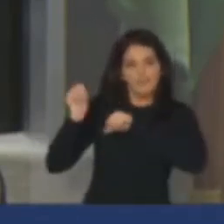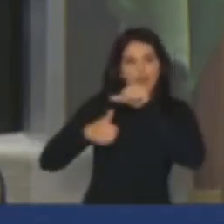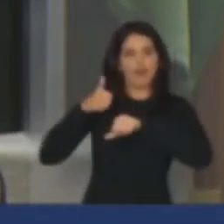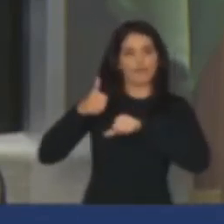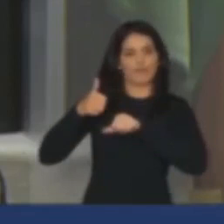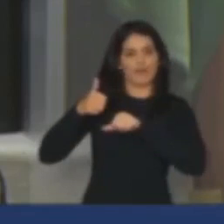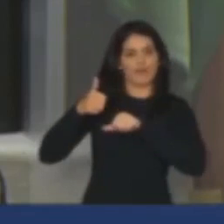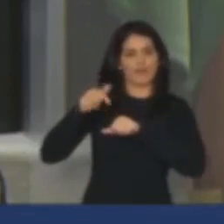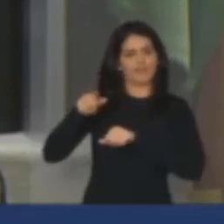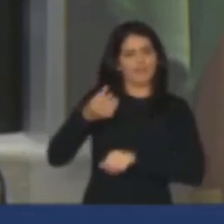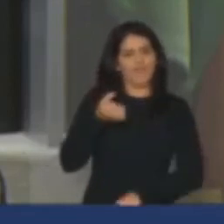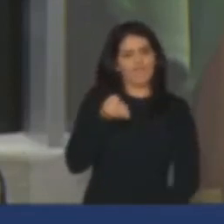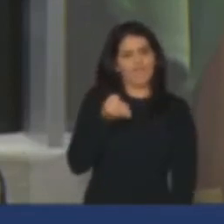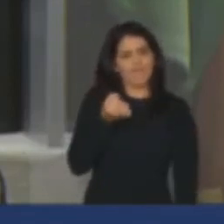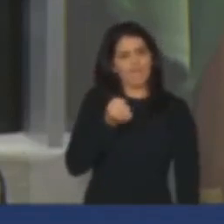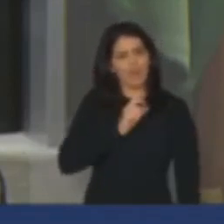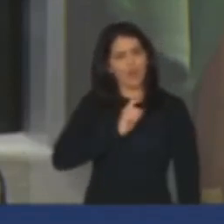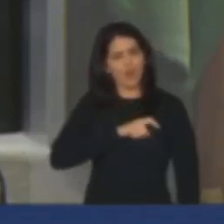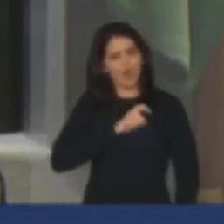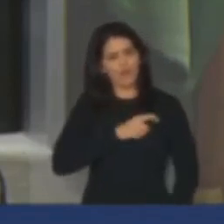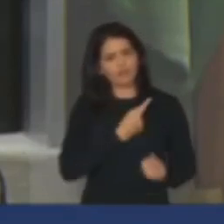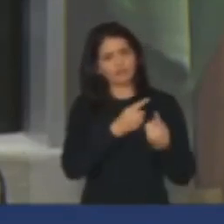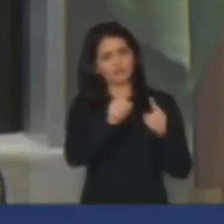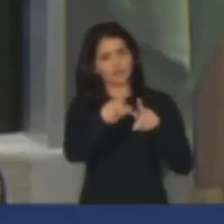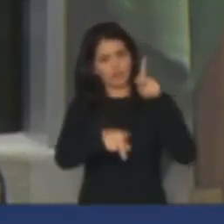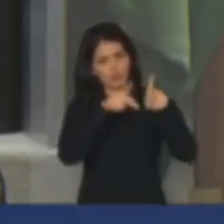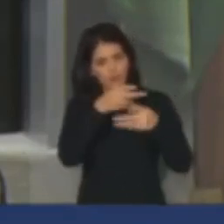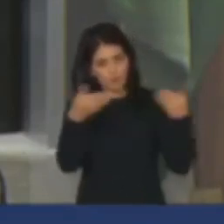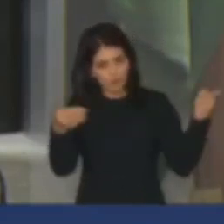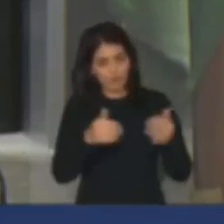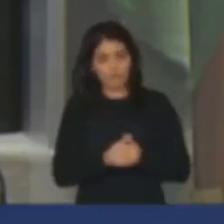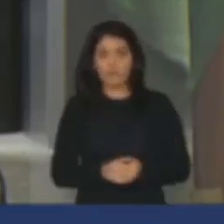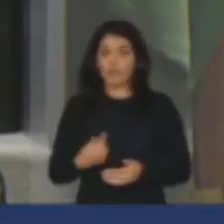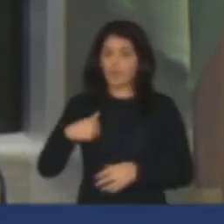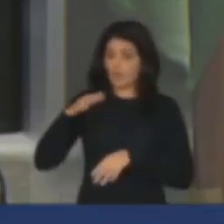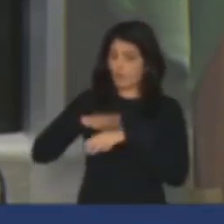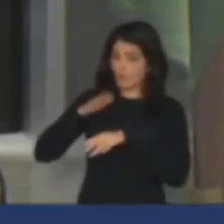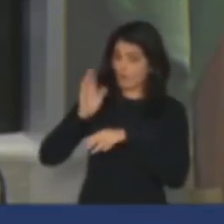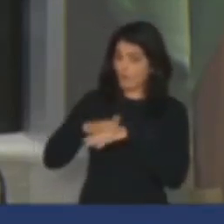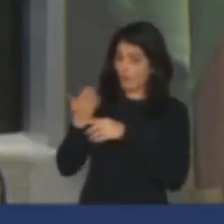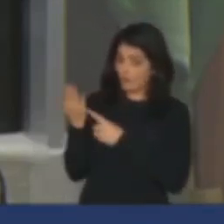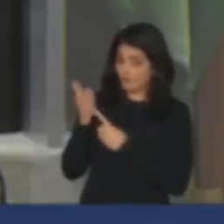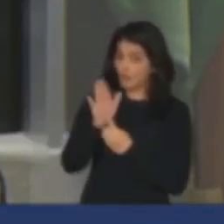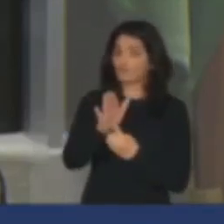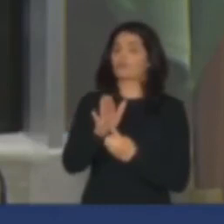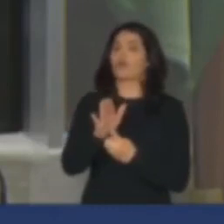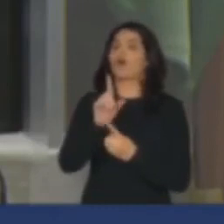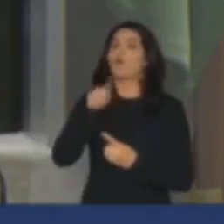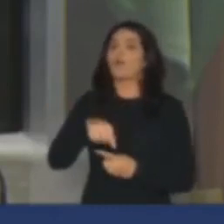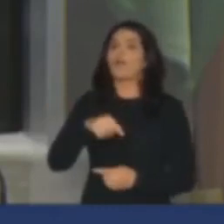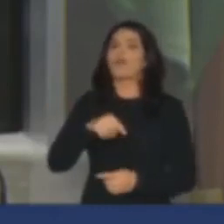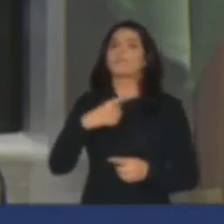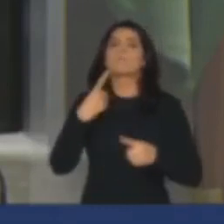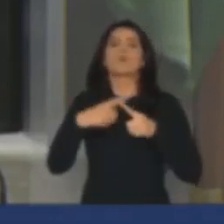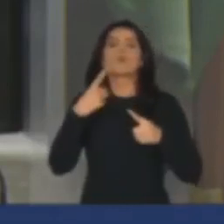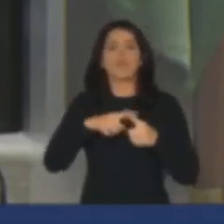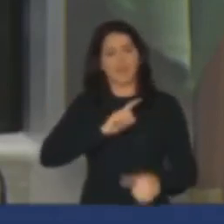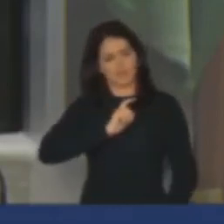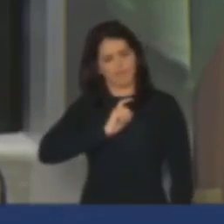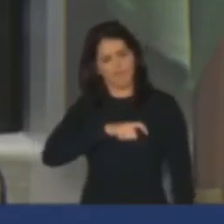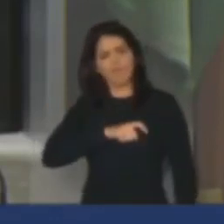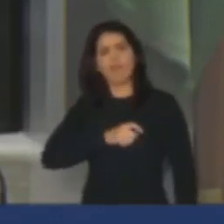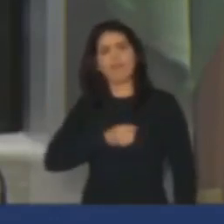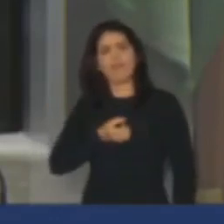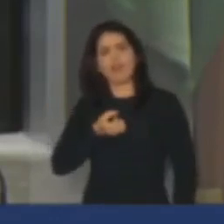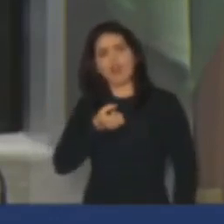uma covardia com o povo brasileiro. E eu vou buscar mostrar esta afirmação que faço aqui